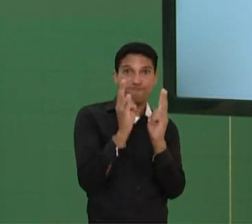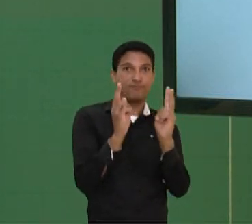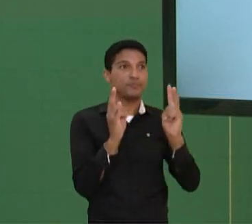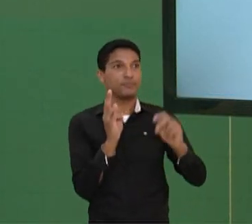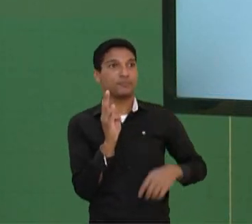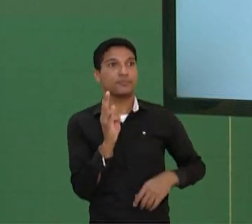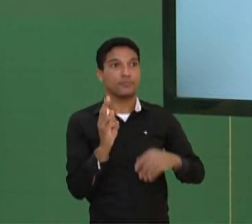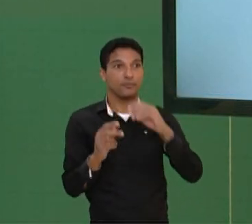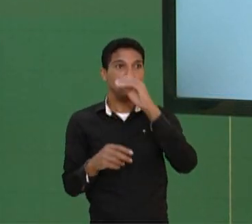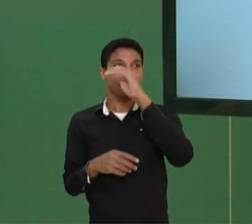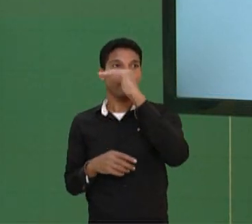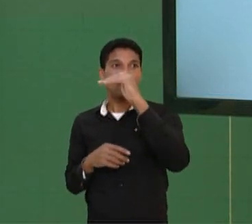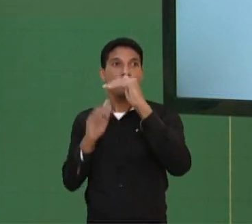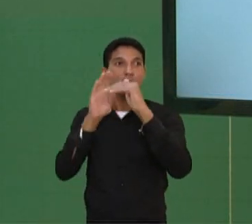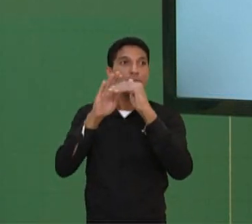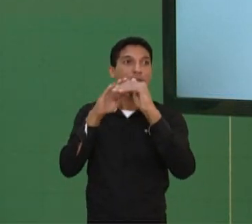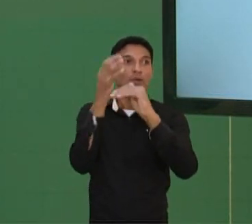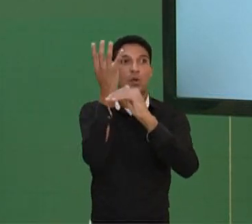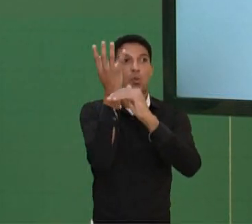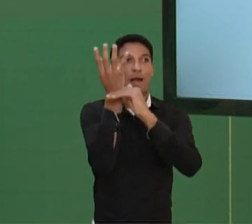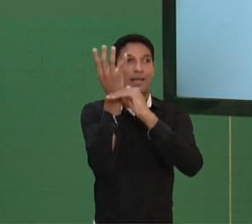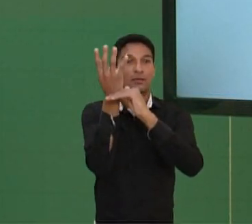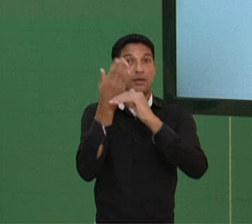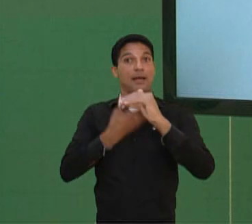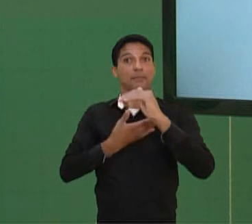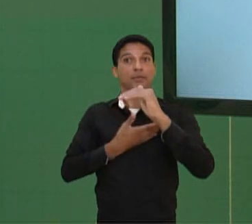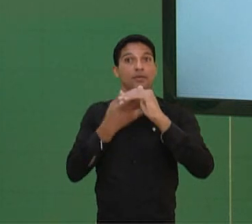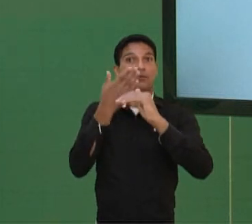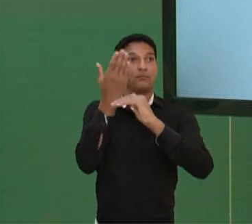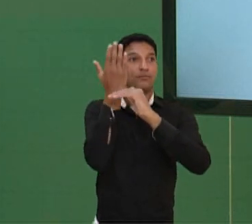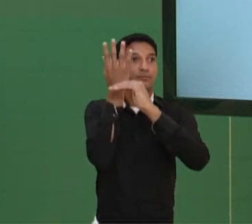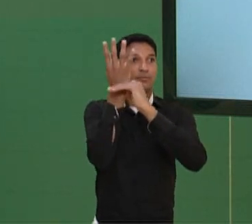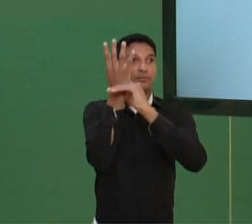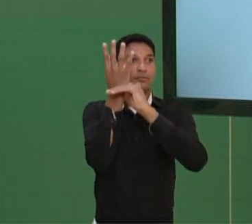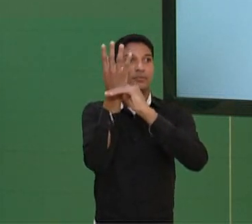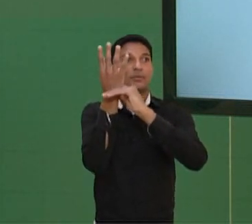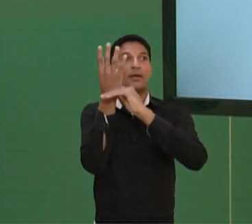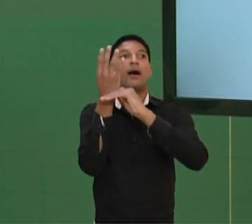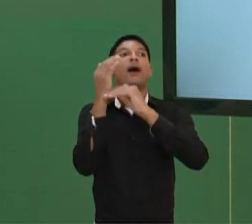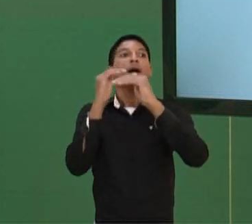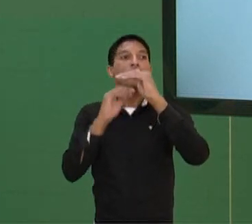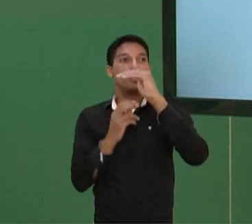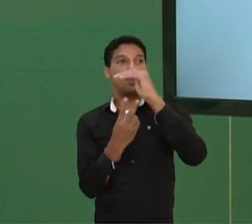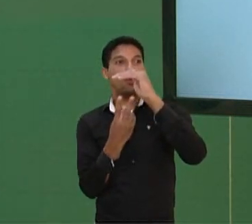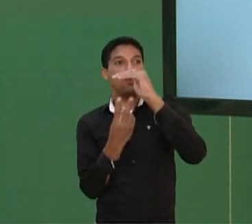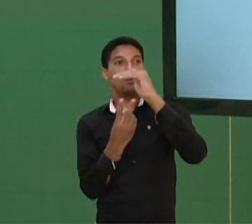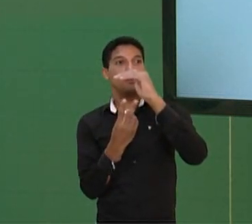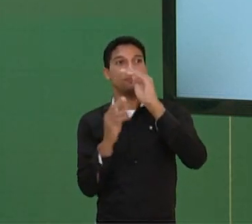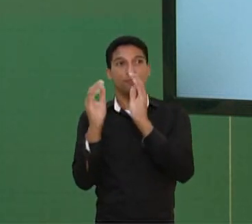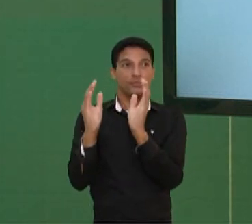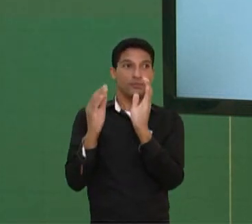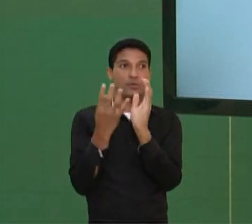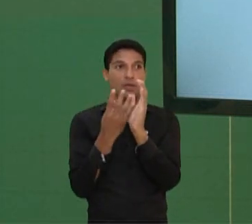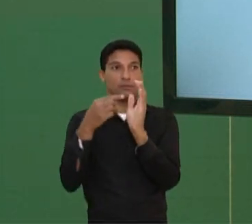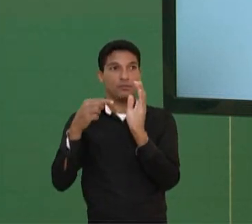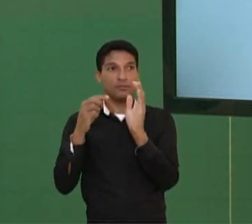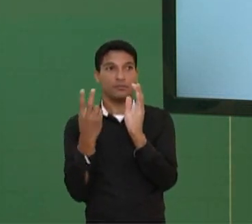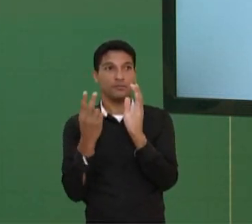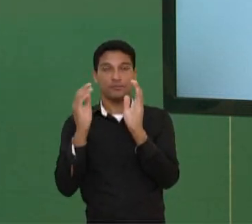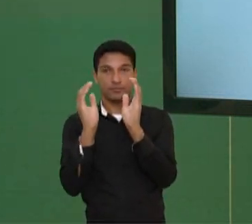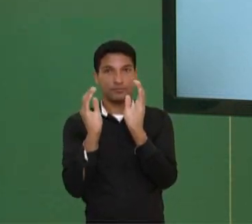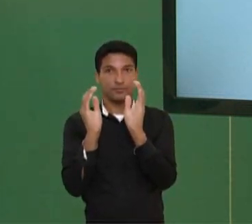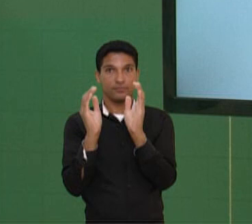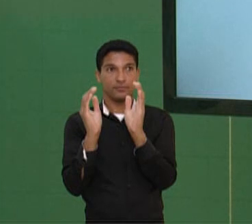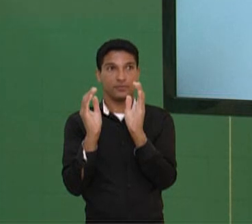2 fatorial, N menos P vai ficar 4 menos 2 fatorial. 4